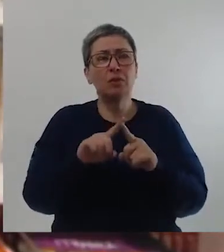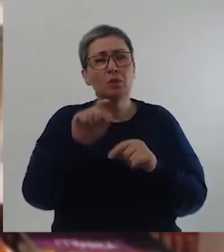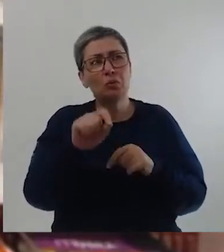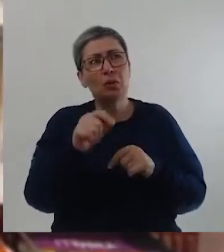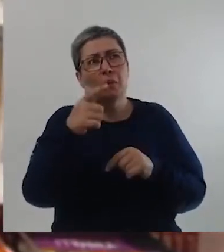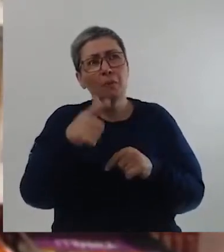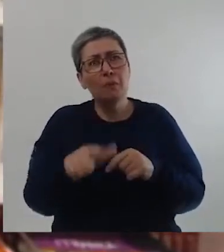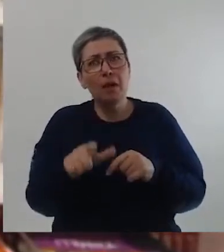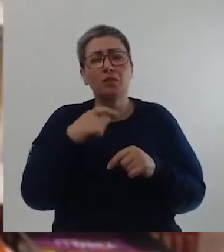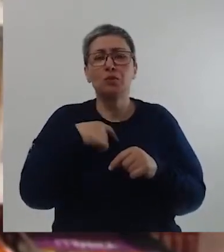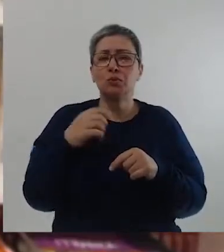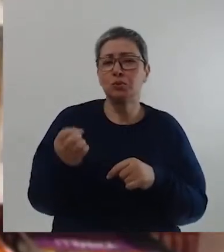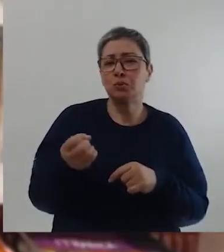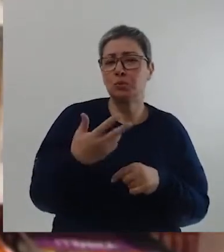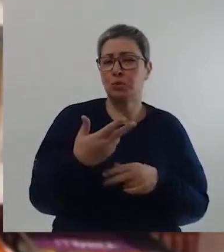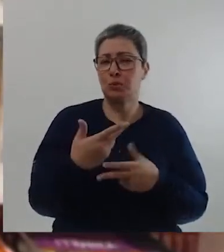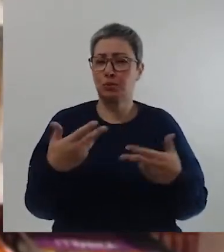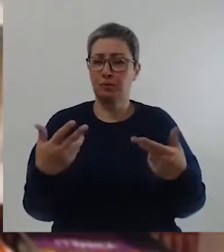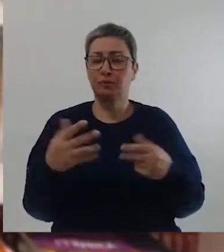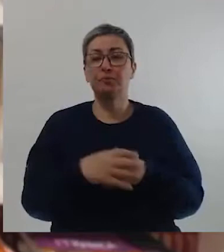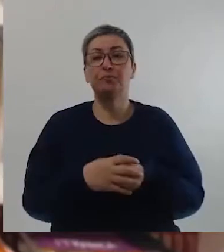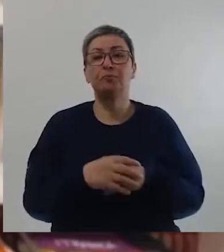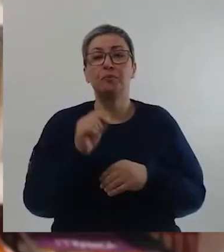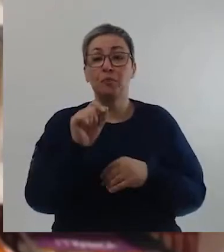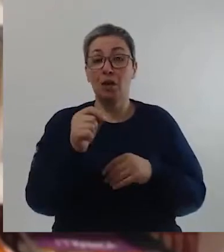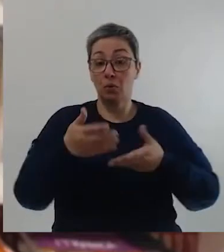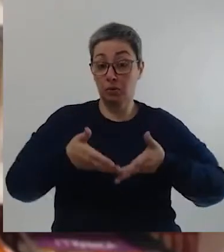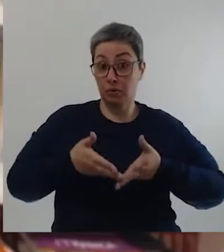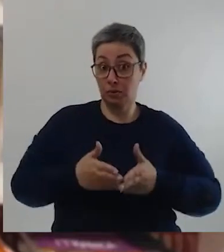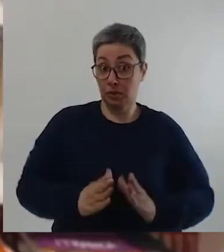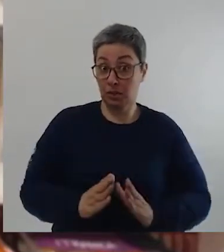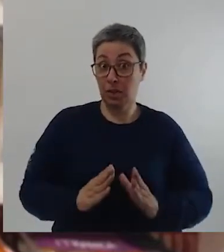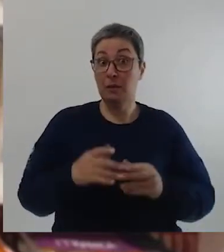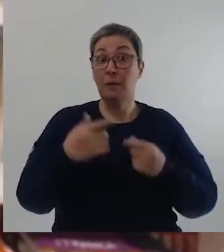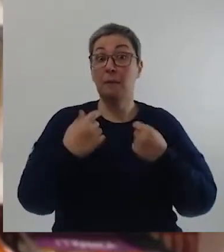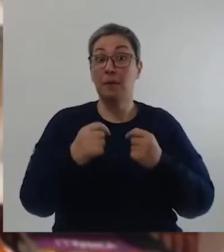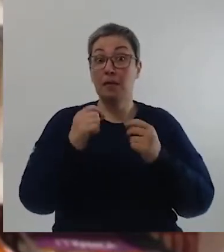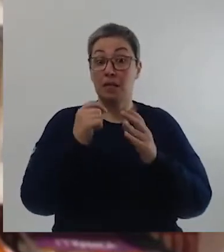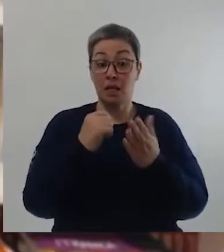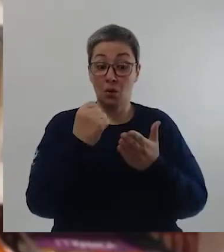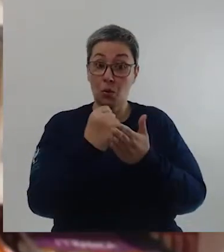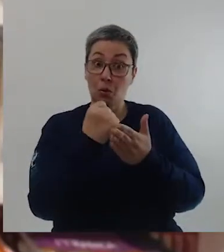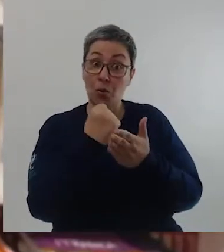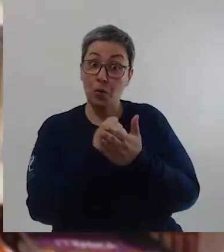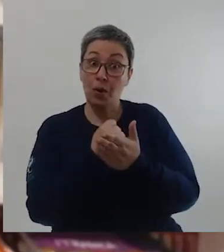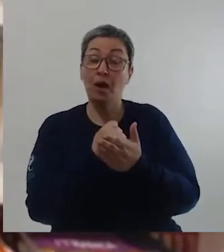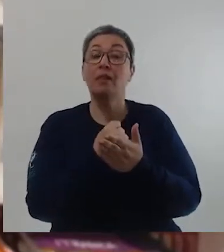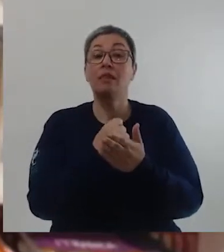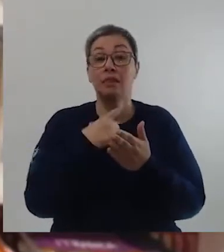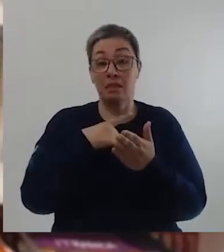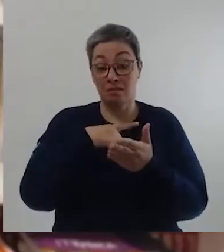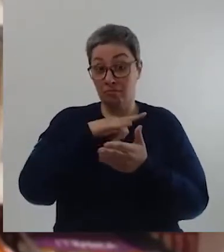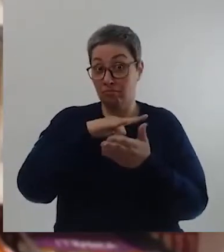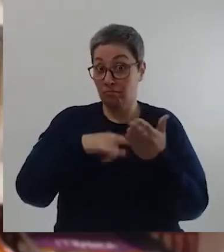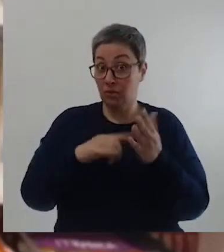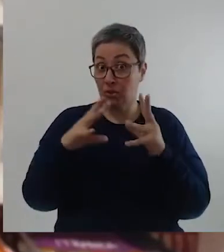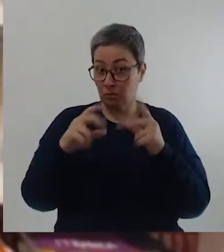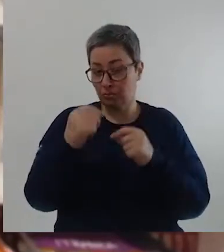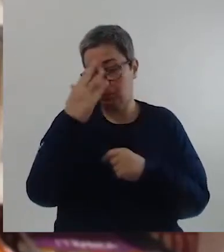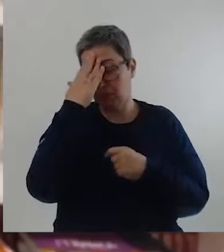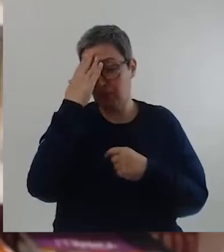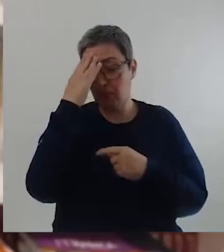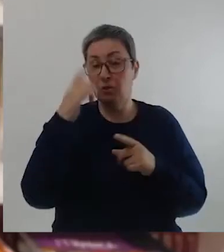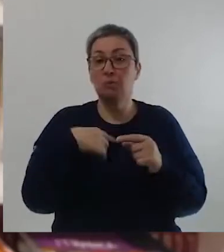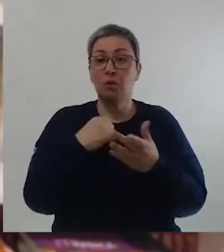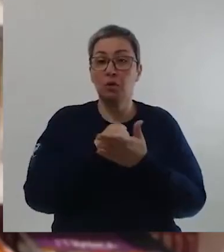é só para a gente vai fazer mais umas novidades vai lá uma cena a pessoa deve ser registrado no cartório Ok eu não